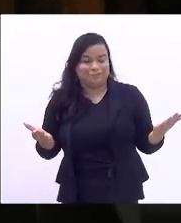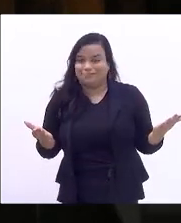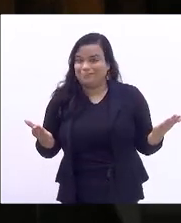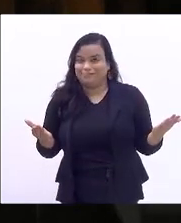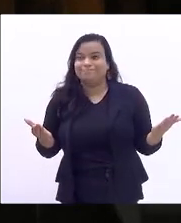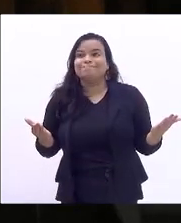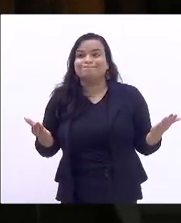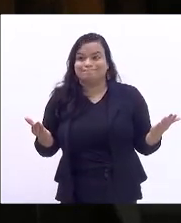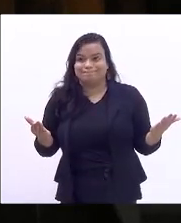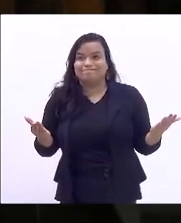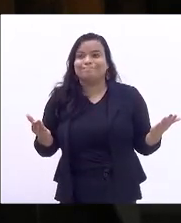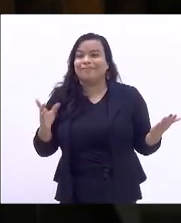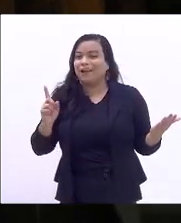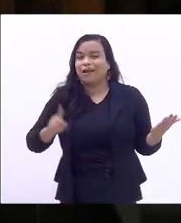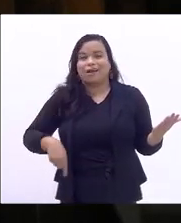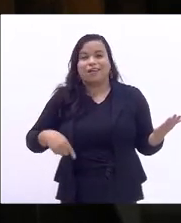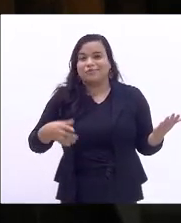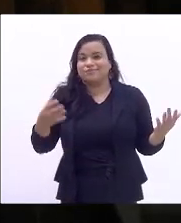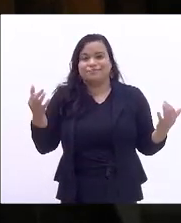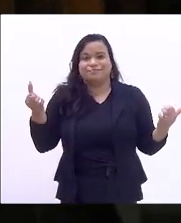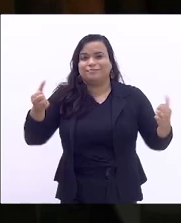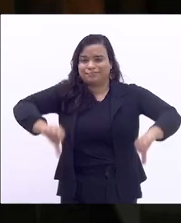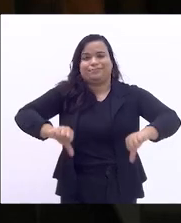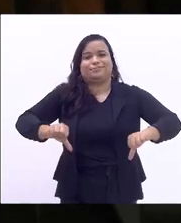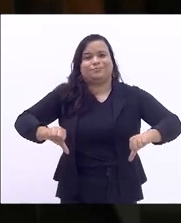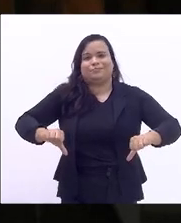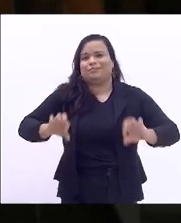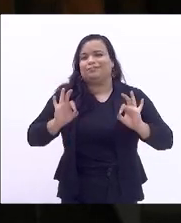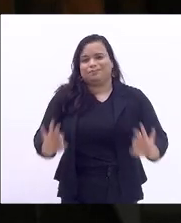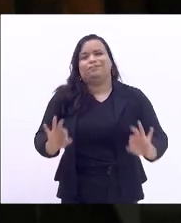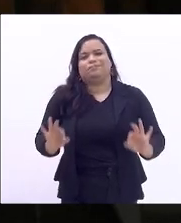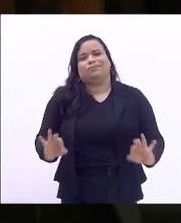é um fracasso retumbante